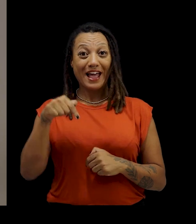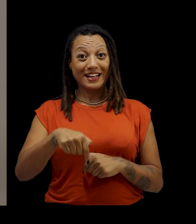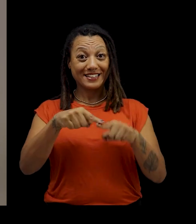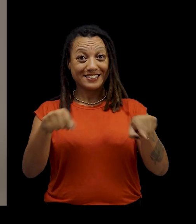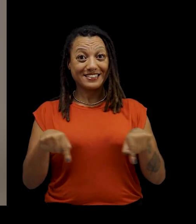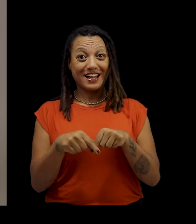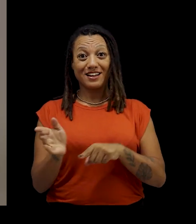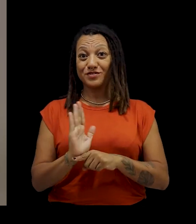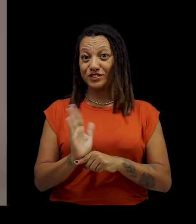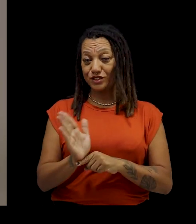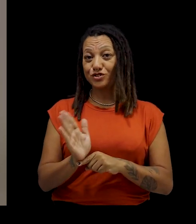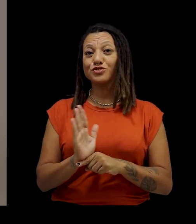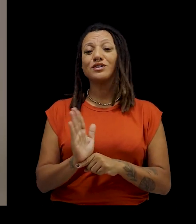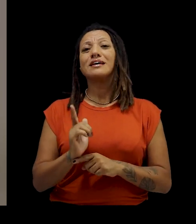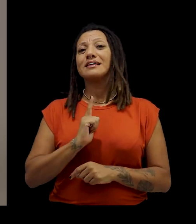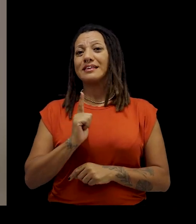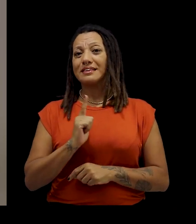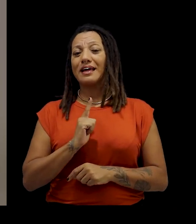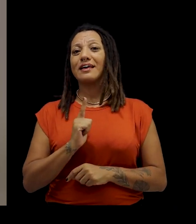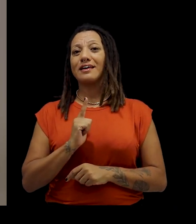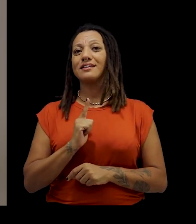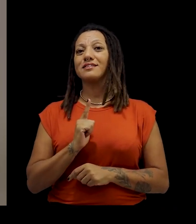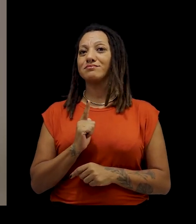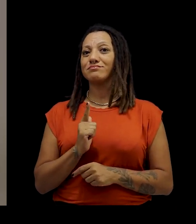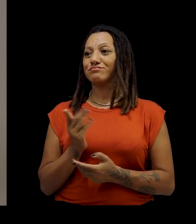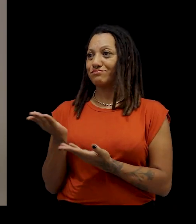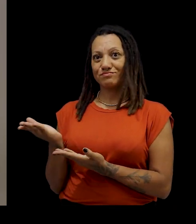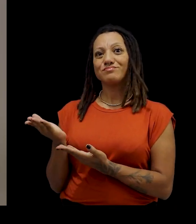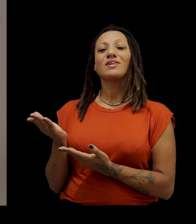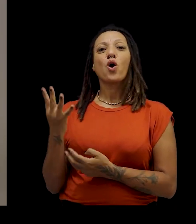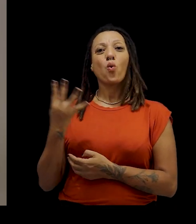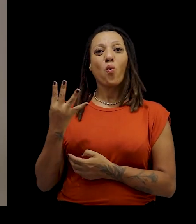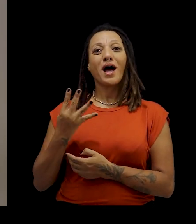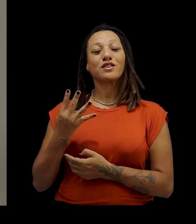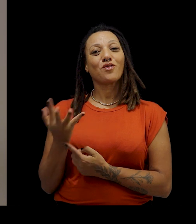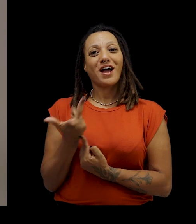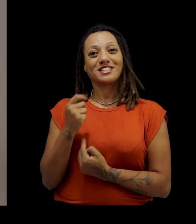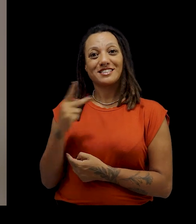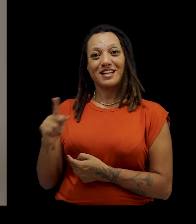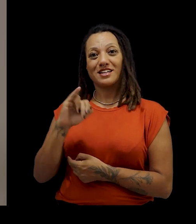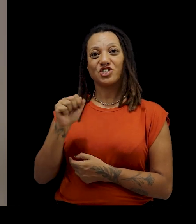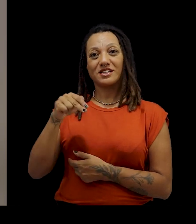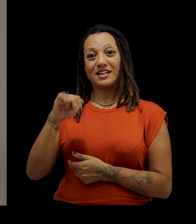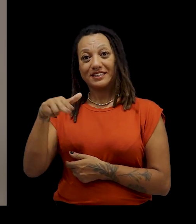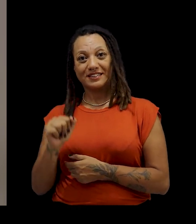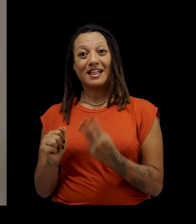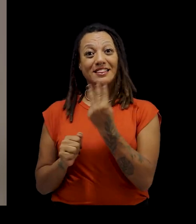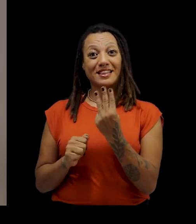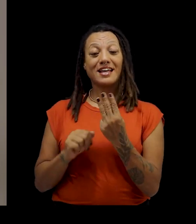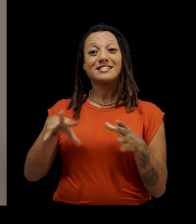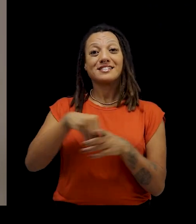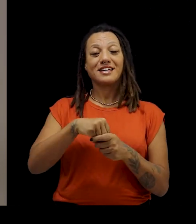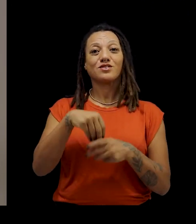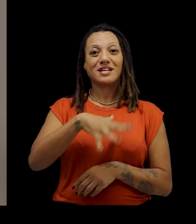na sala de vídeo que a gente está fazendo da Janaína, a gente tem 4 trabalhos, 3 dentro da sala, que é uma